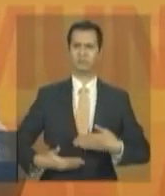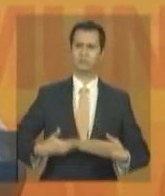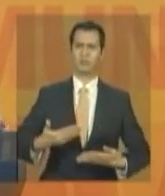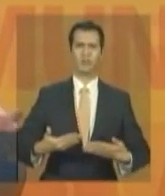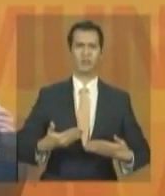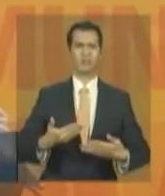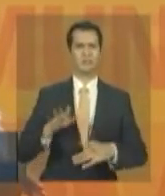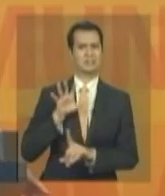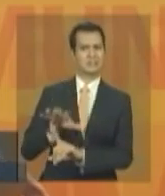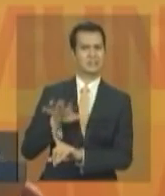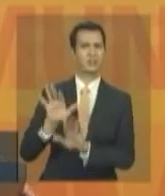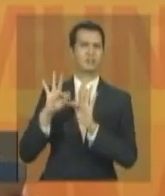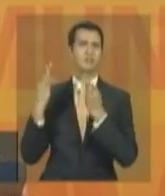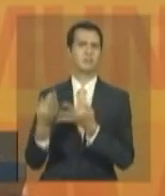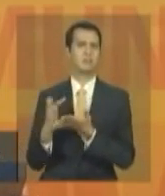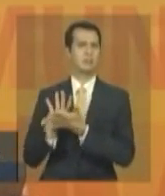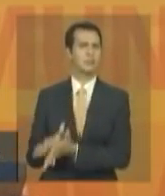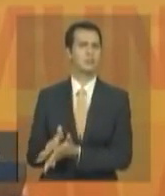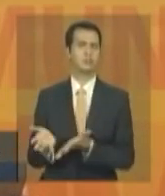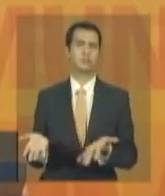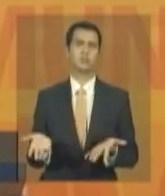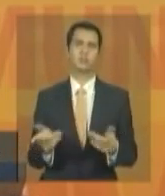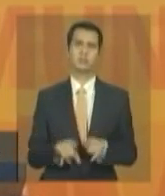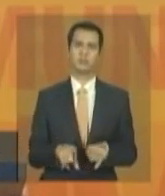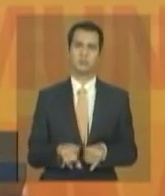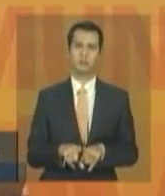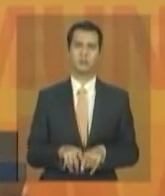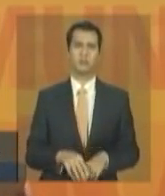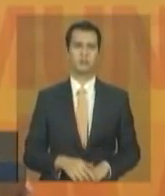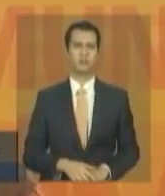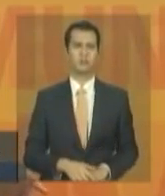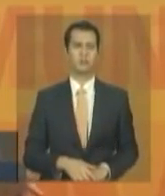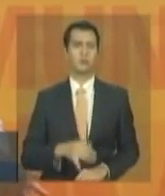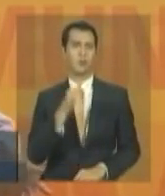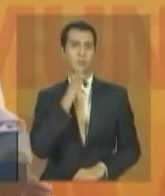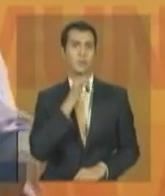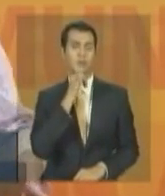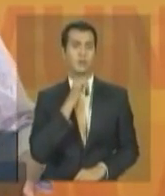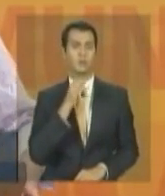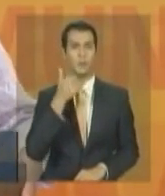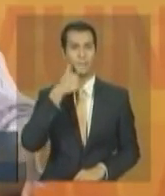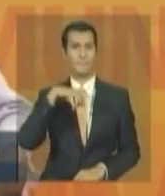profundamente a família, como foi o fato de uma mãe me procurar dizendo que